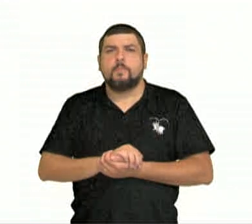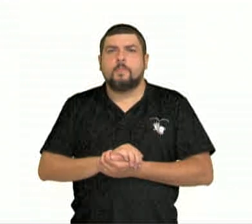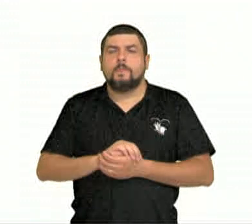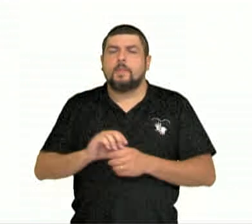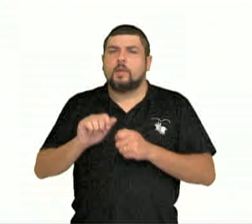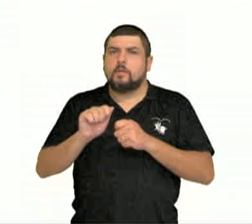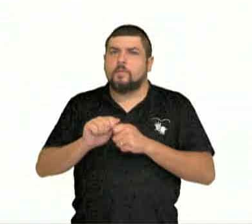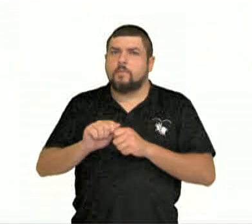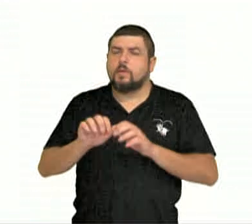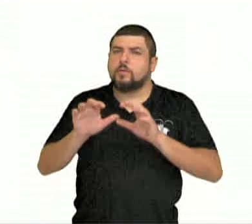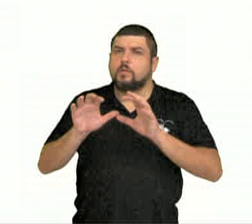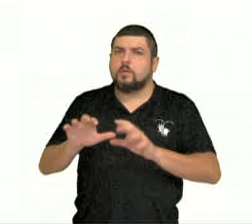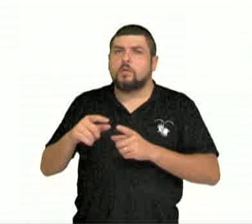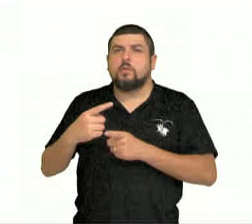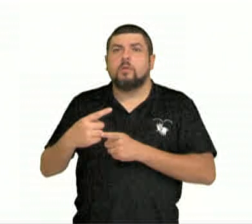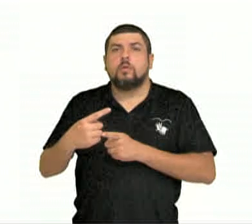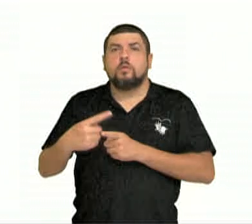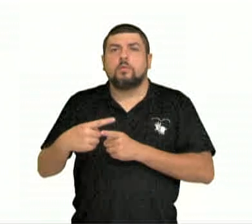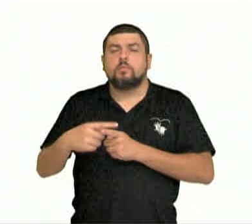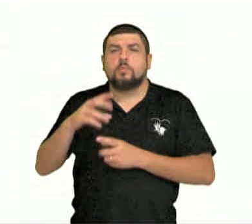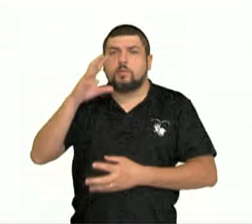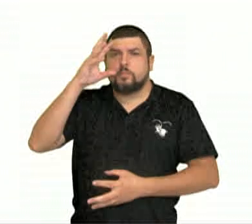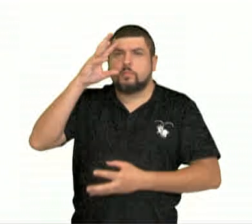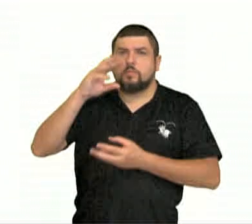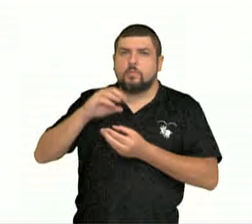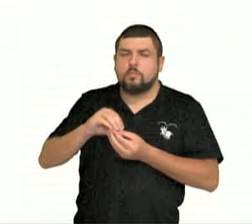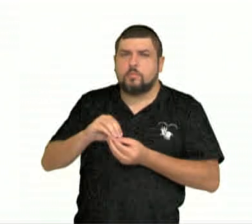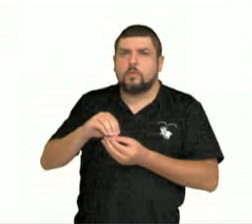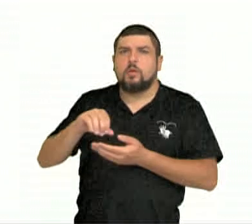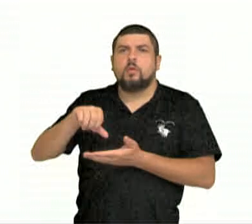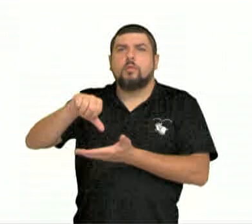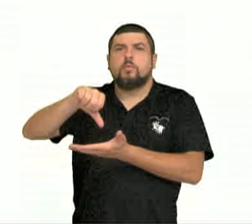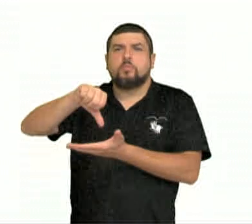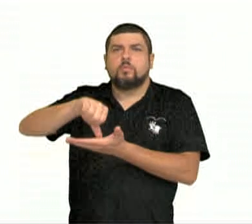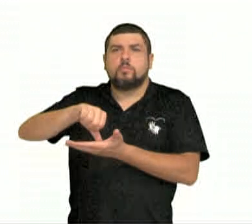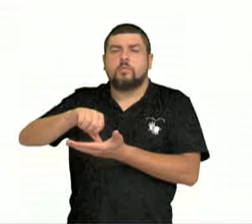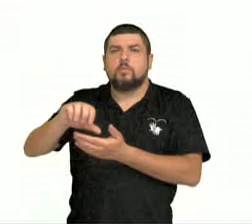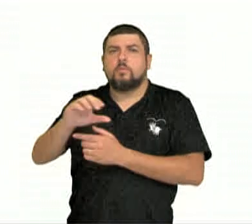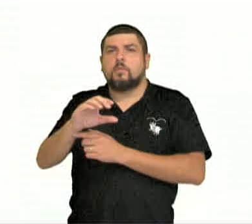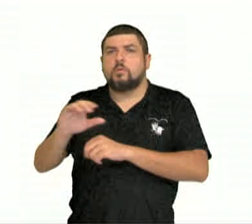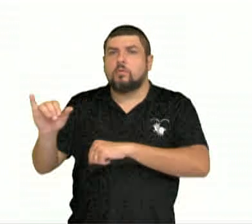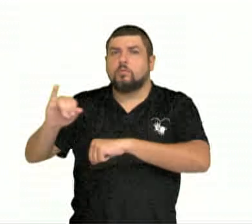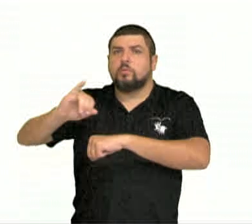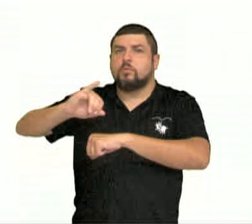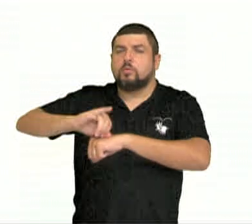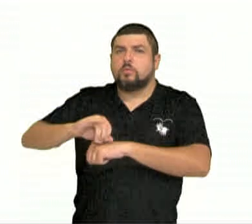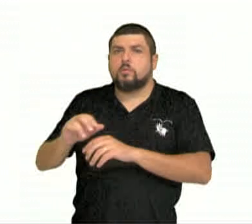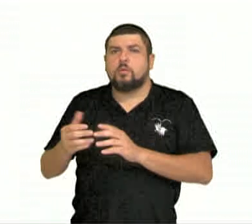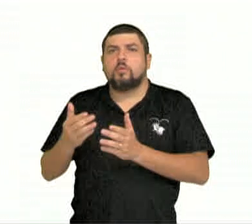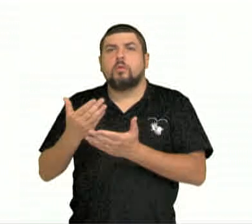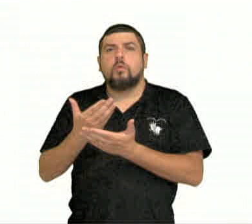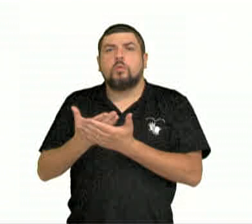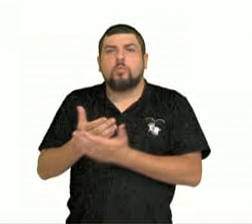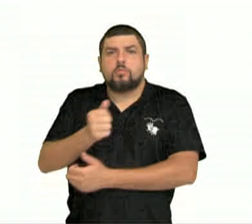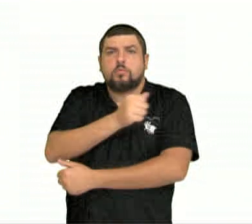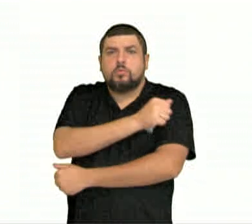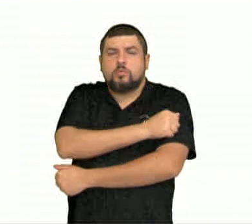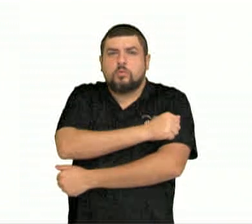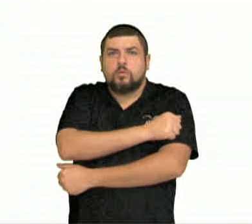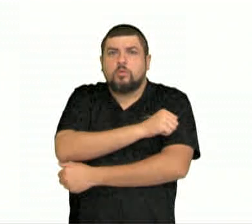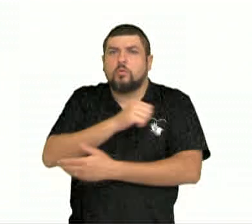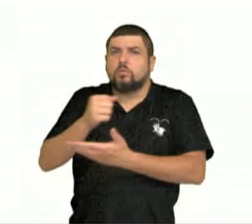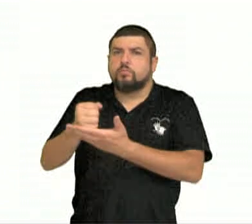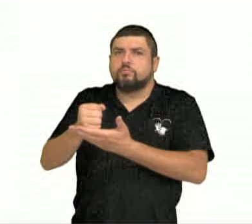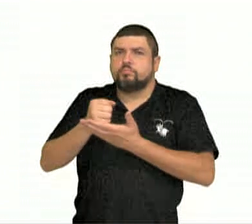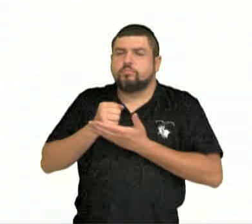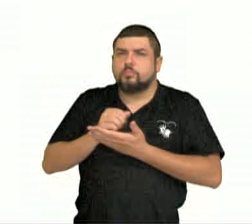o Diretório Central dos Estudantes não tem cumprido com o seu papel de nos representar e nos auxiliar na luta por